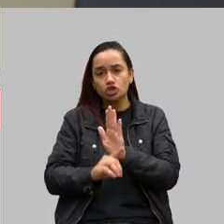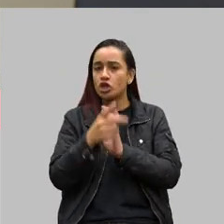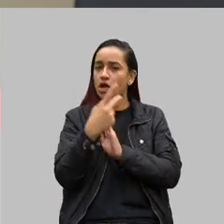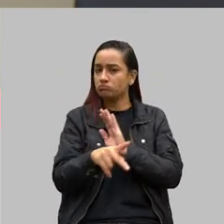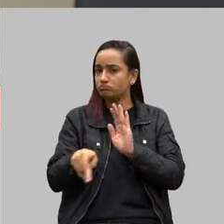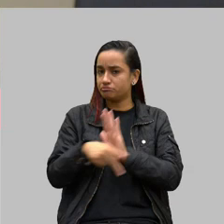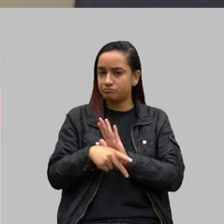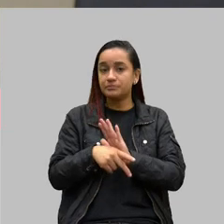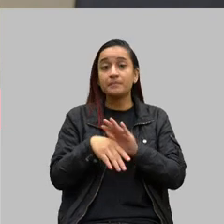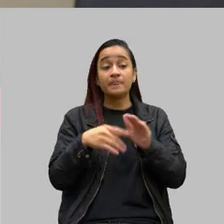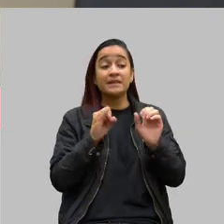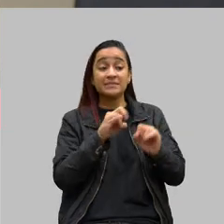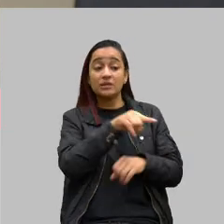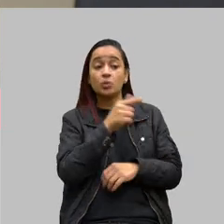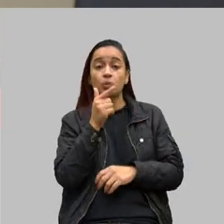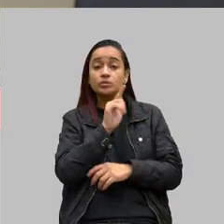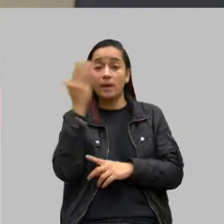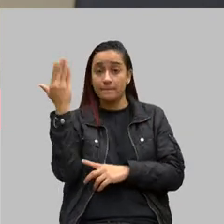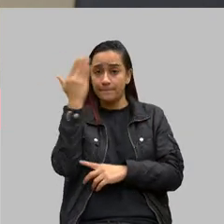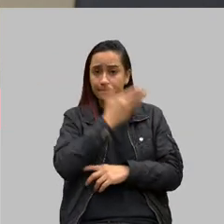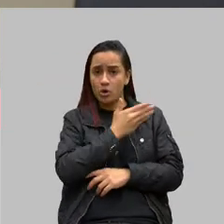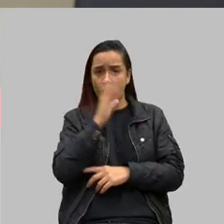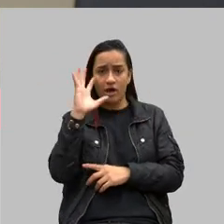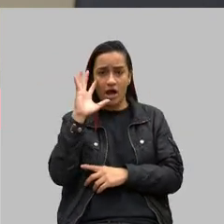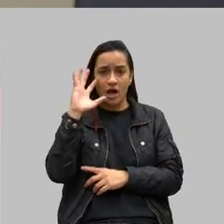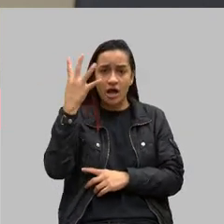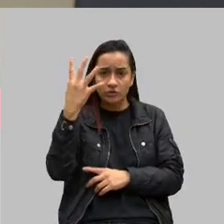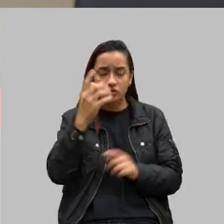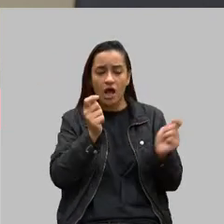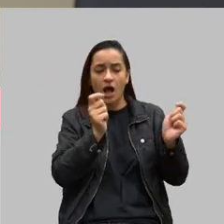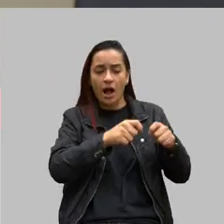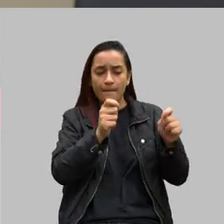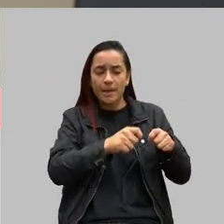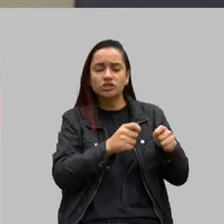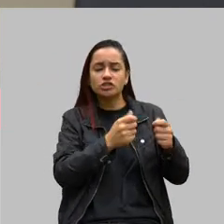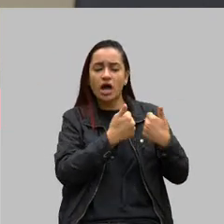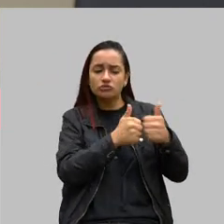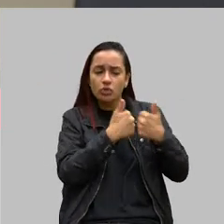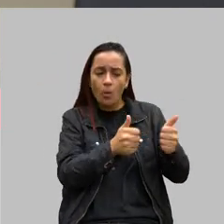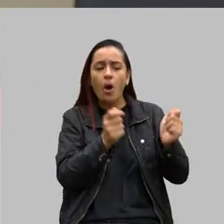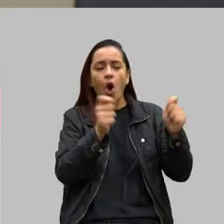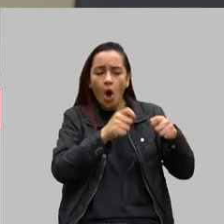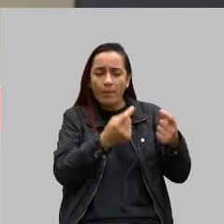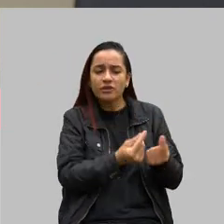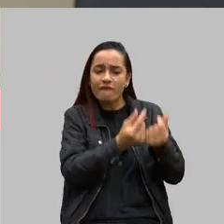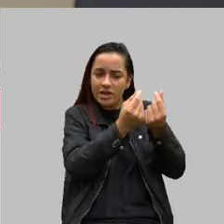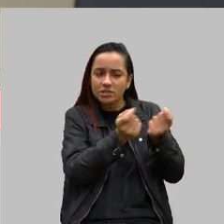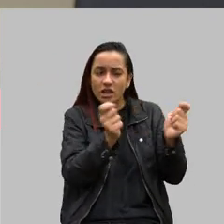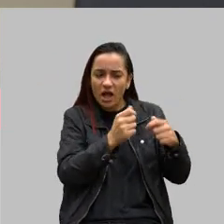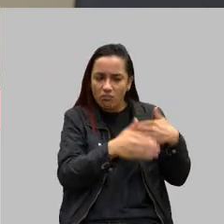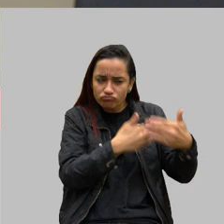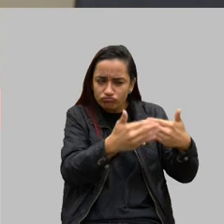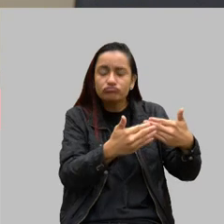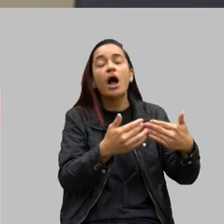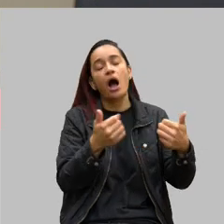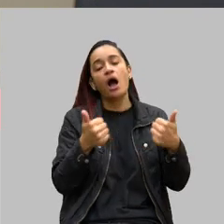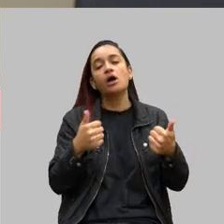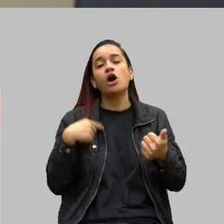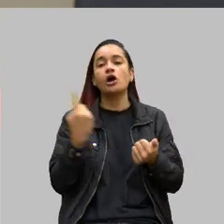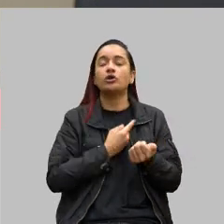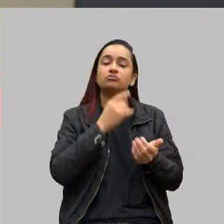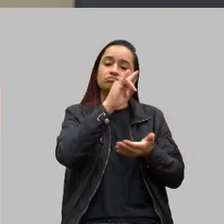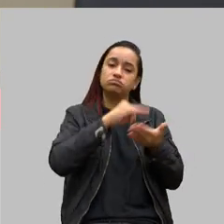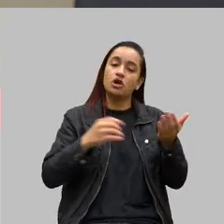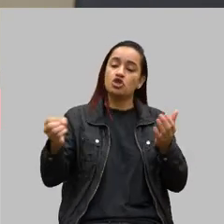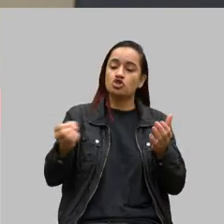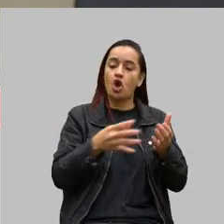se restar comprovado né a incapacidade operacional e financeira a gente vai caminhar para cado cdade para uma nova licitação né E vamos atuar de forma